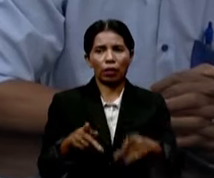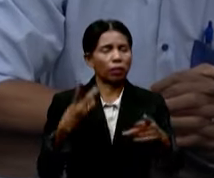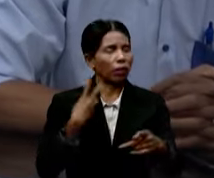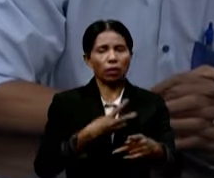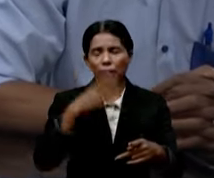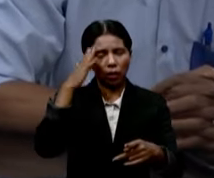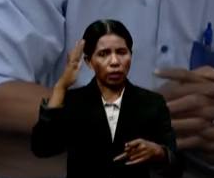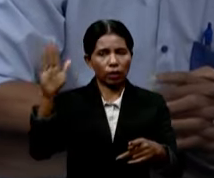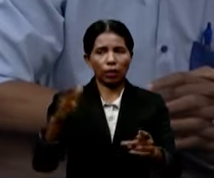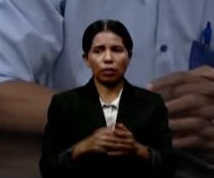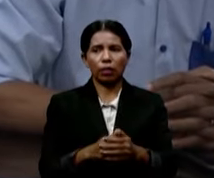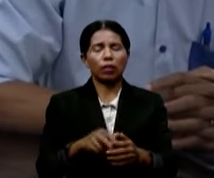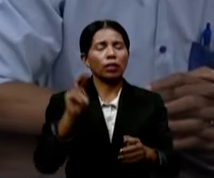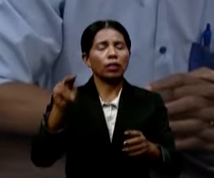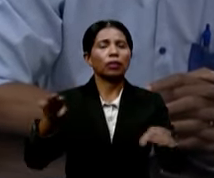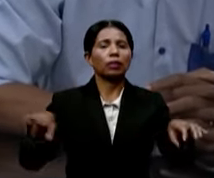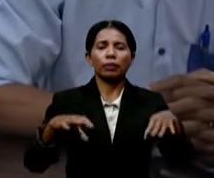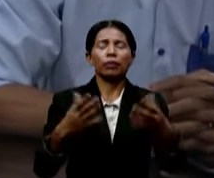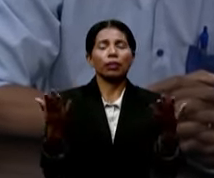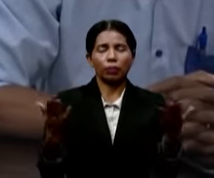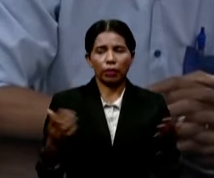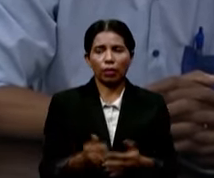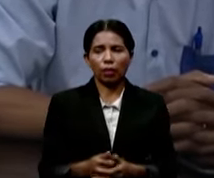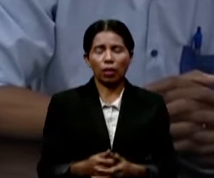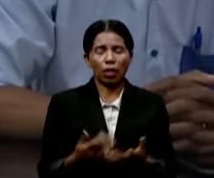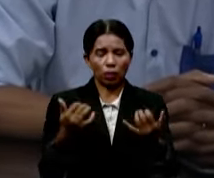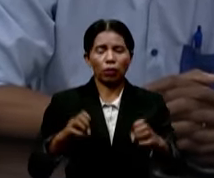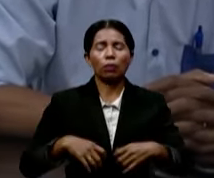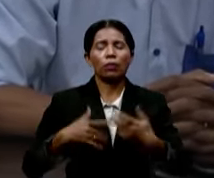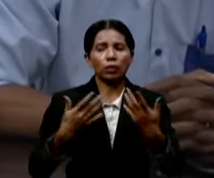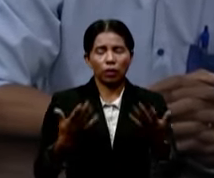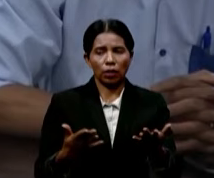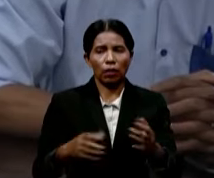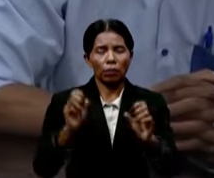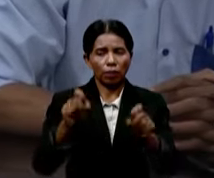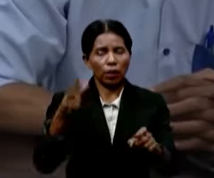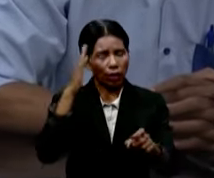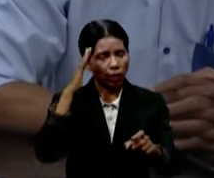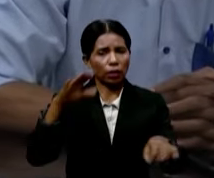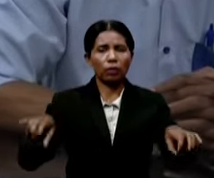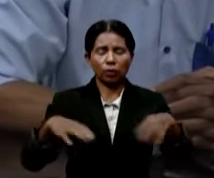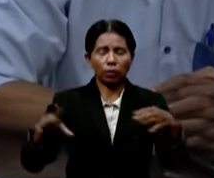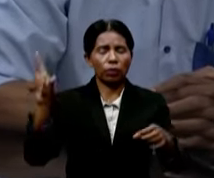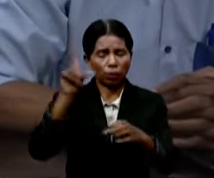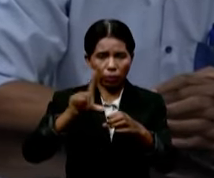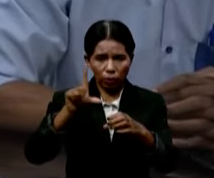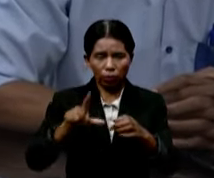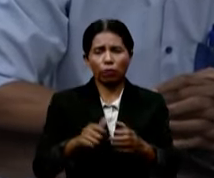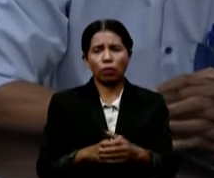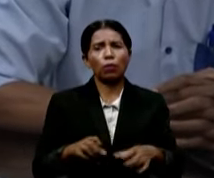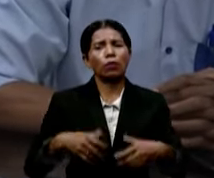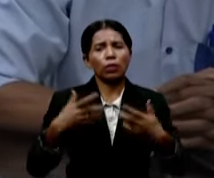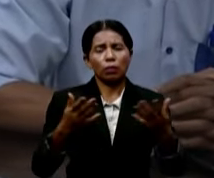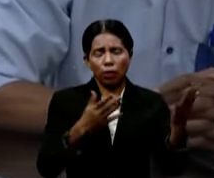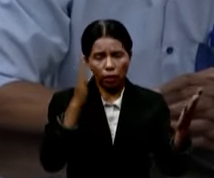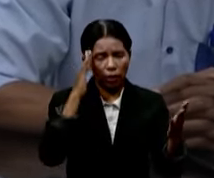hatene durante nene servicio de NB. Agora, o insama que ni Bele conoce servicio laboratorio unión. O insama que ni Bele hatene lori laboratorio